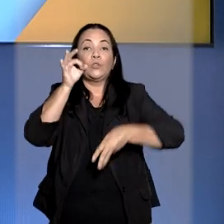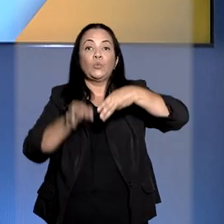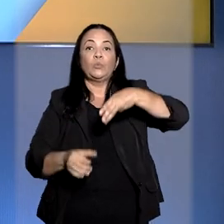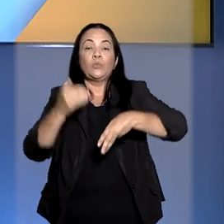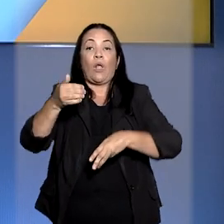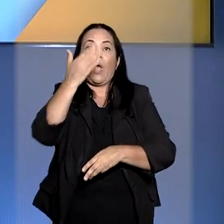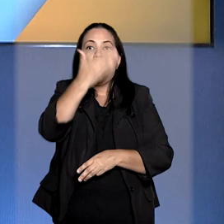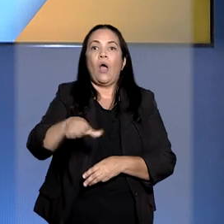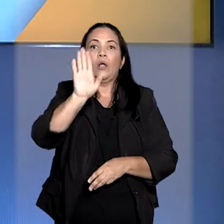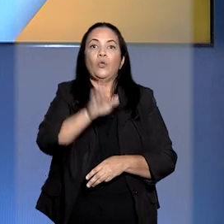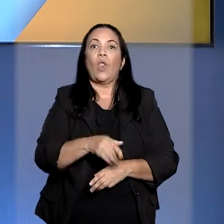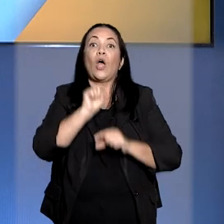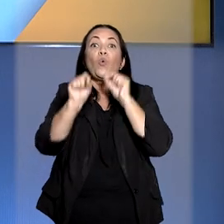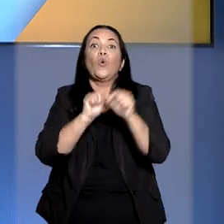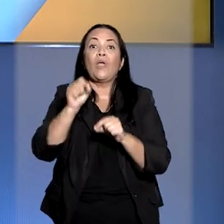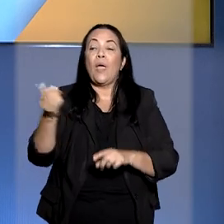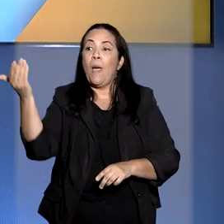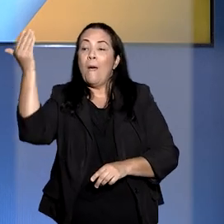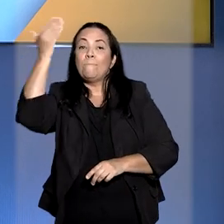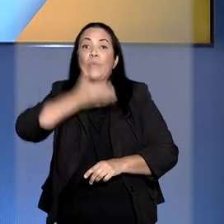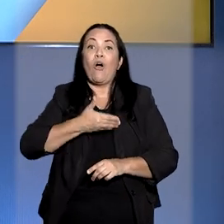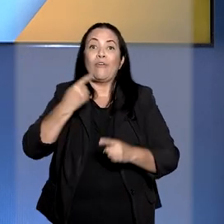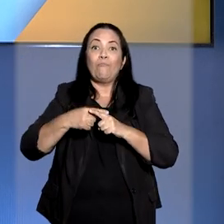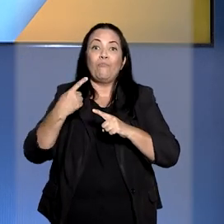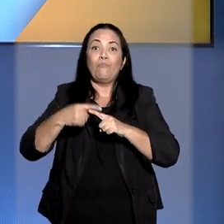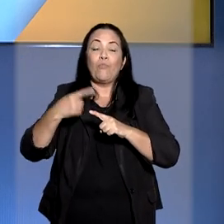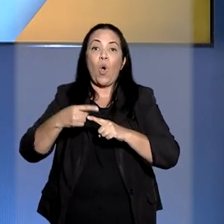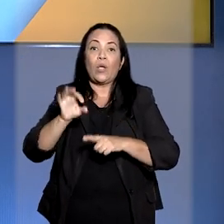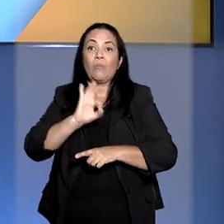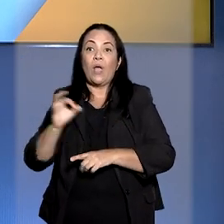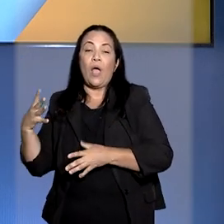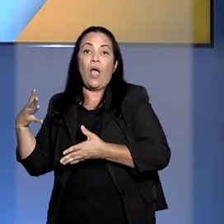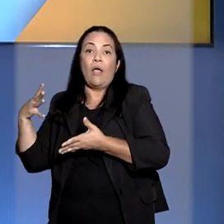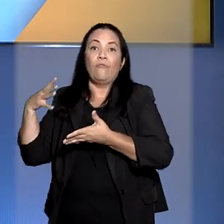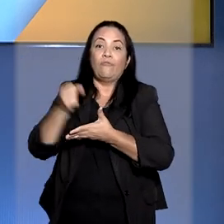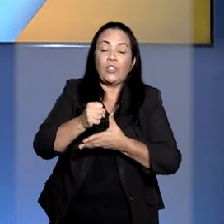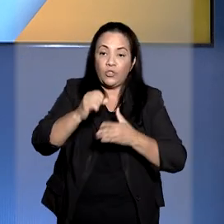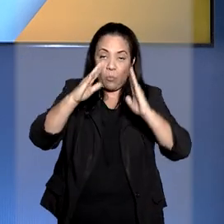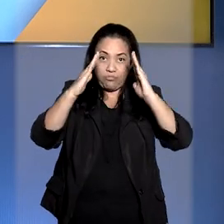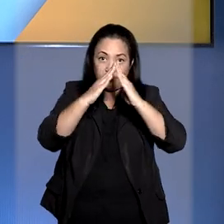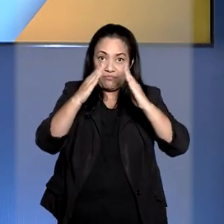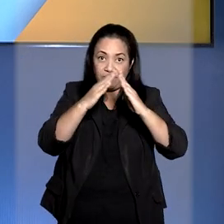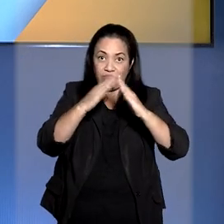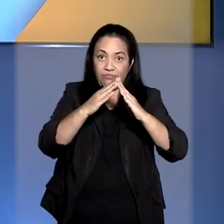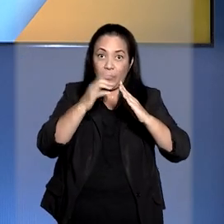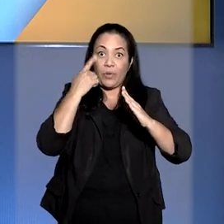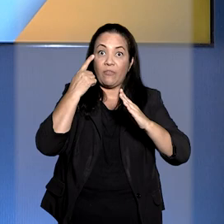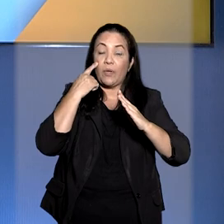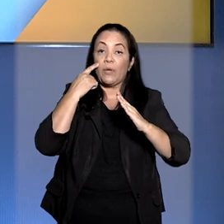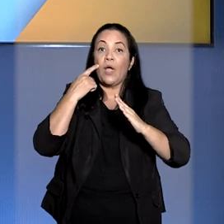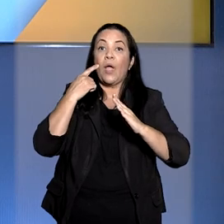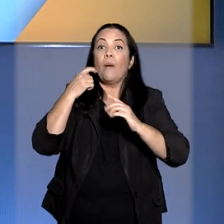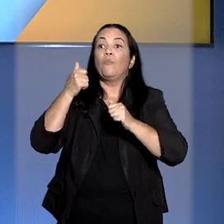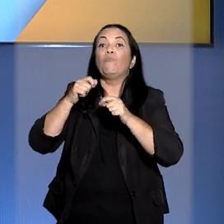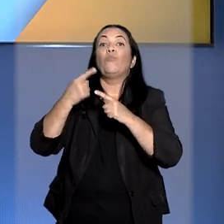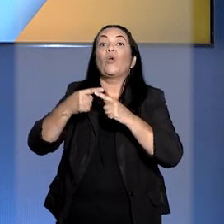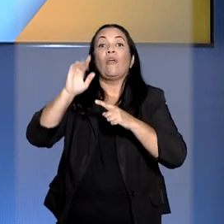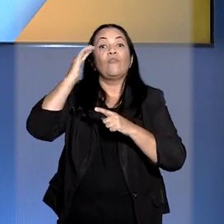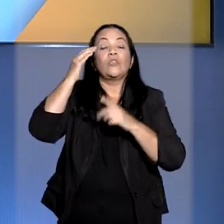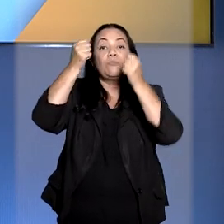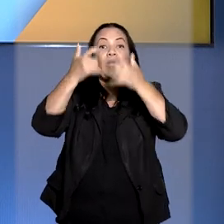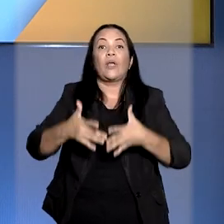os nos anularam provas após a invasão de residência motivada por suposto pedido de socorro